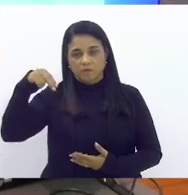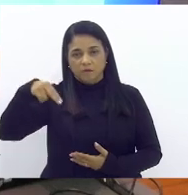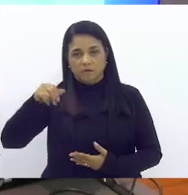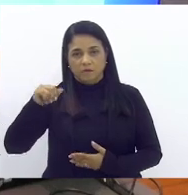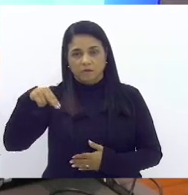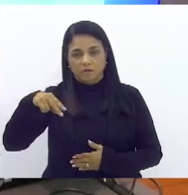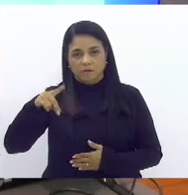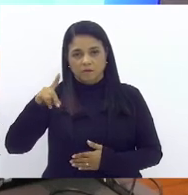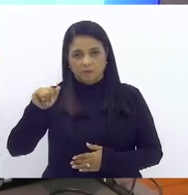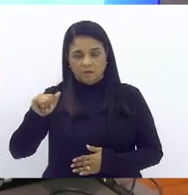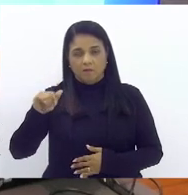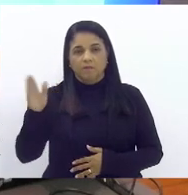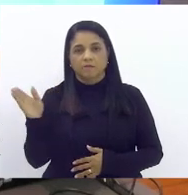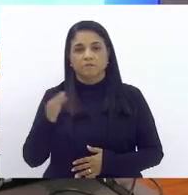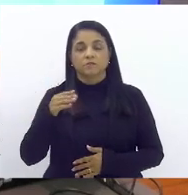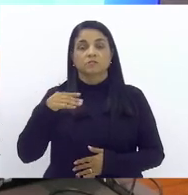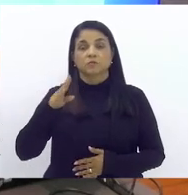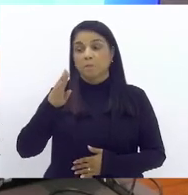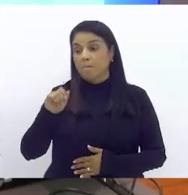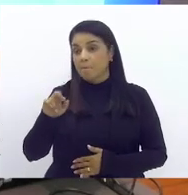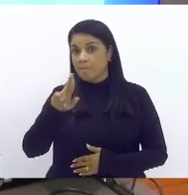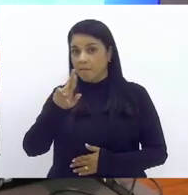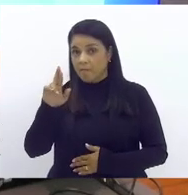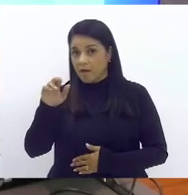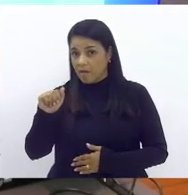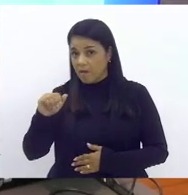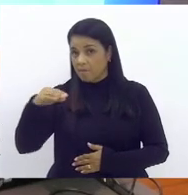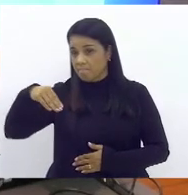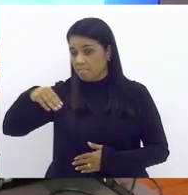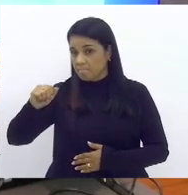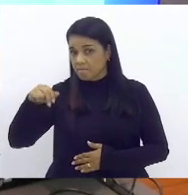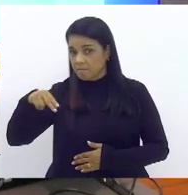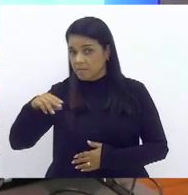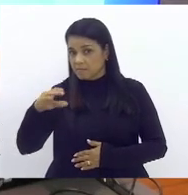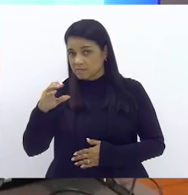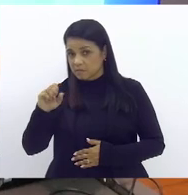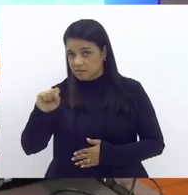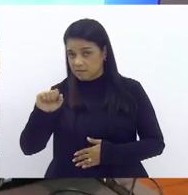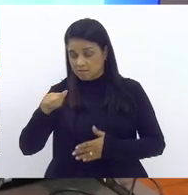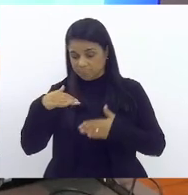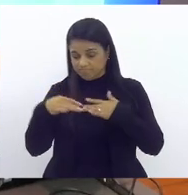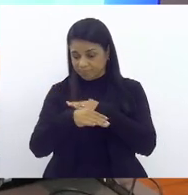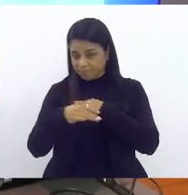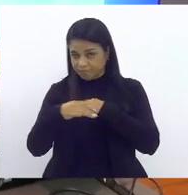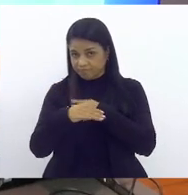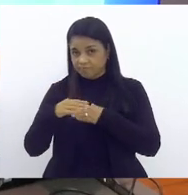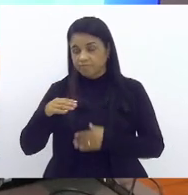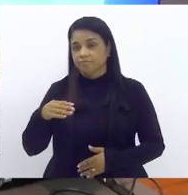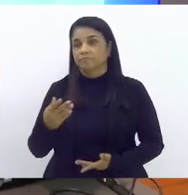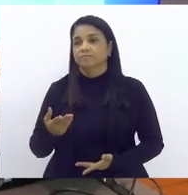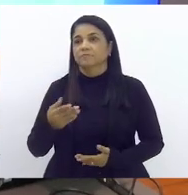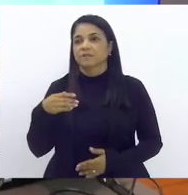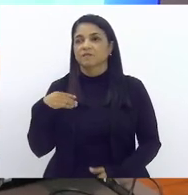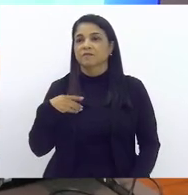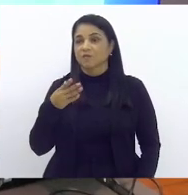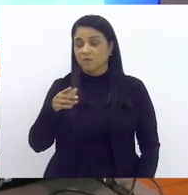Carreiro, vereadora de Barra Mansa. Tem um microfone do seu lado. Puxa para cá, Fernanda.